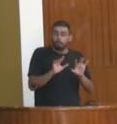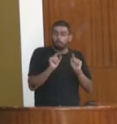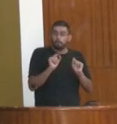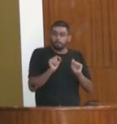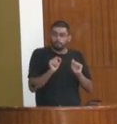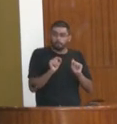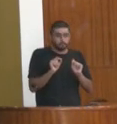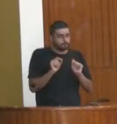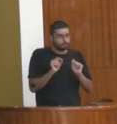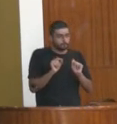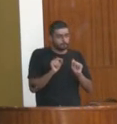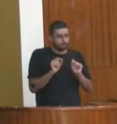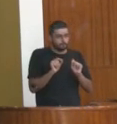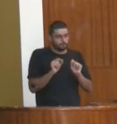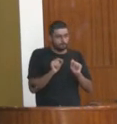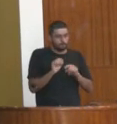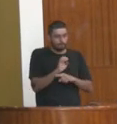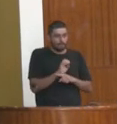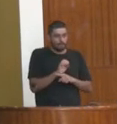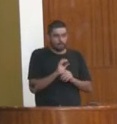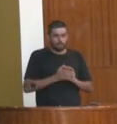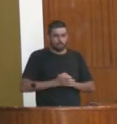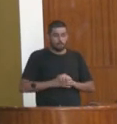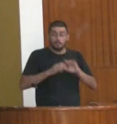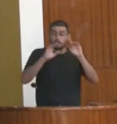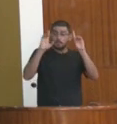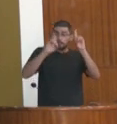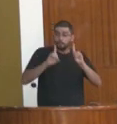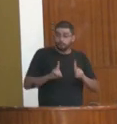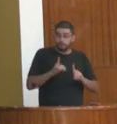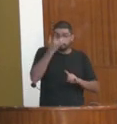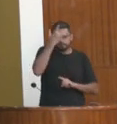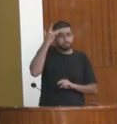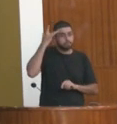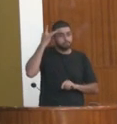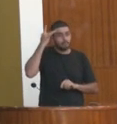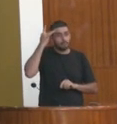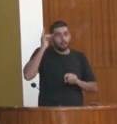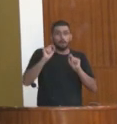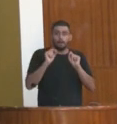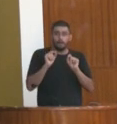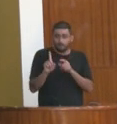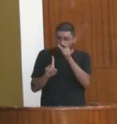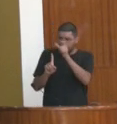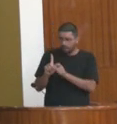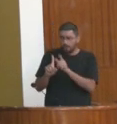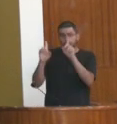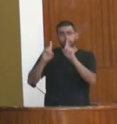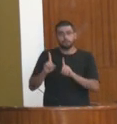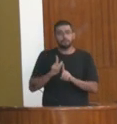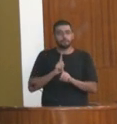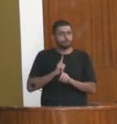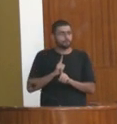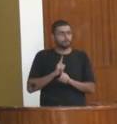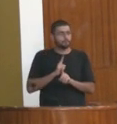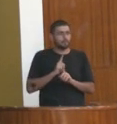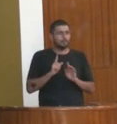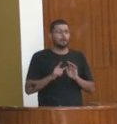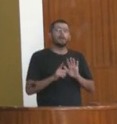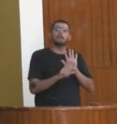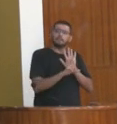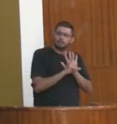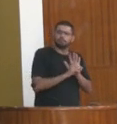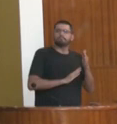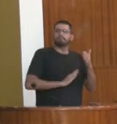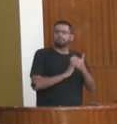nem o estágio probatório para a pessoa com deficiência, em deprimento do fato de ser própria pessoa com deficiência. E hoje tem lei na casa